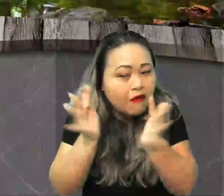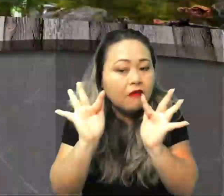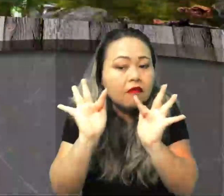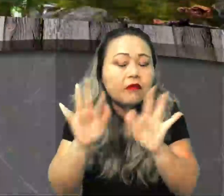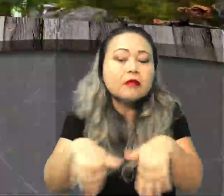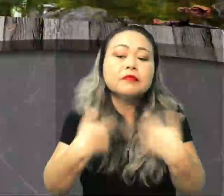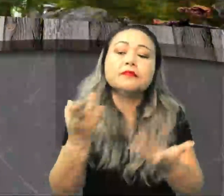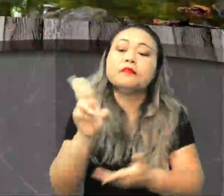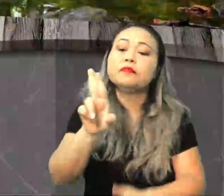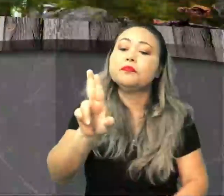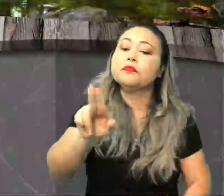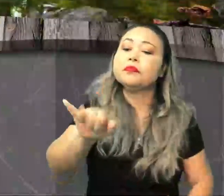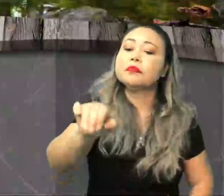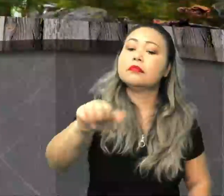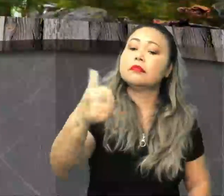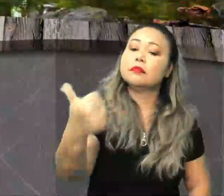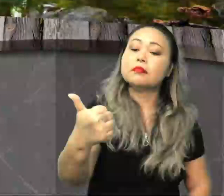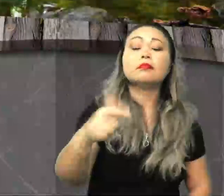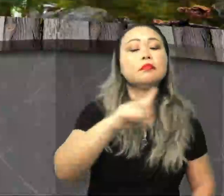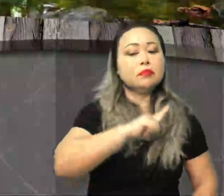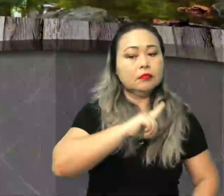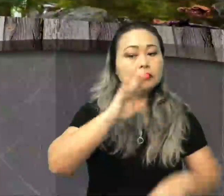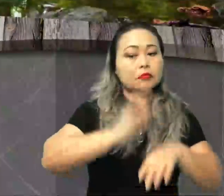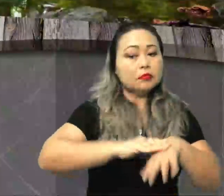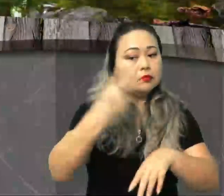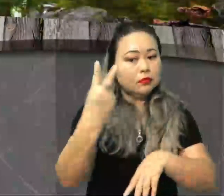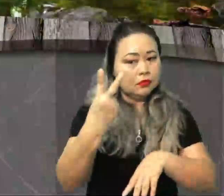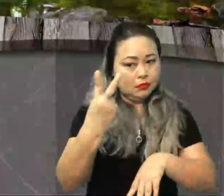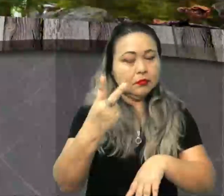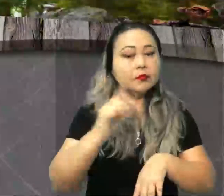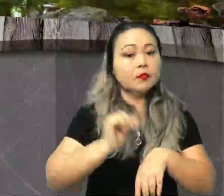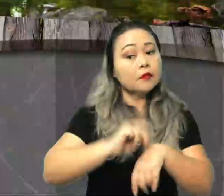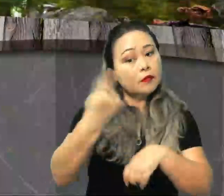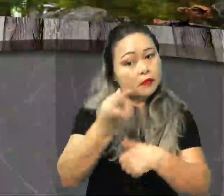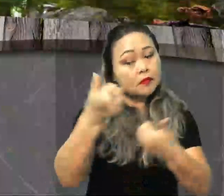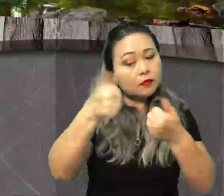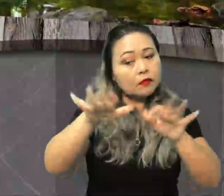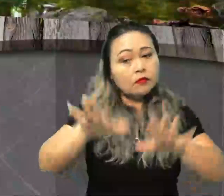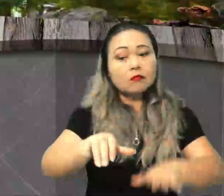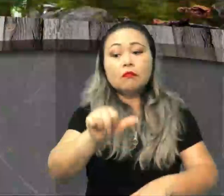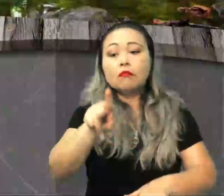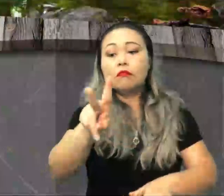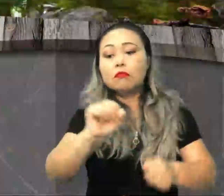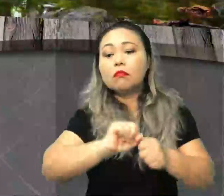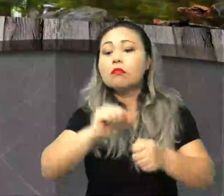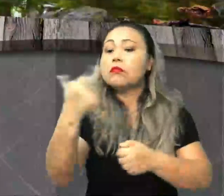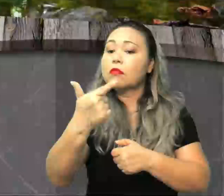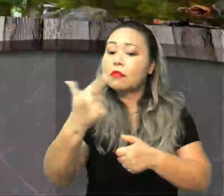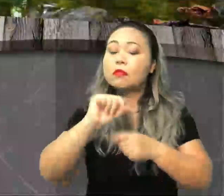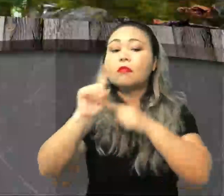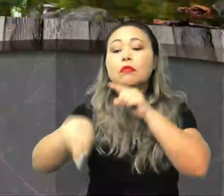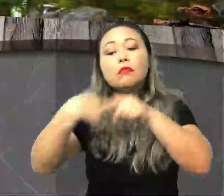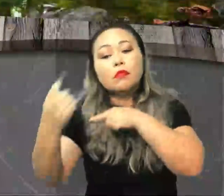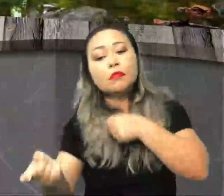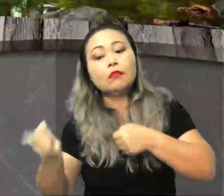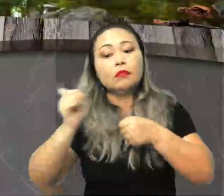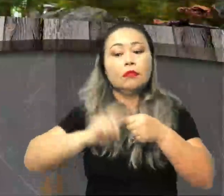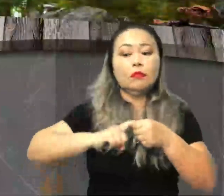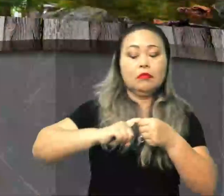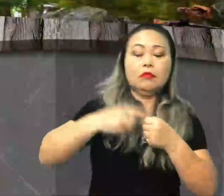final da unidade 1, ainda temos 2 unidades, tá bom? Que você vai ficar aí com o Prof. Silvinho na segunda unidade e a gente volta